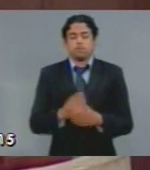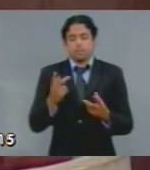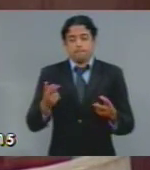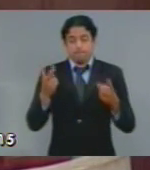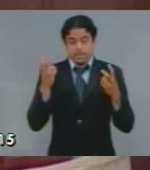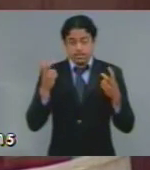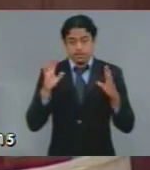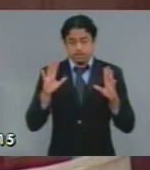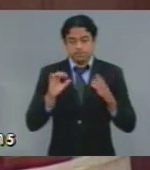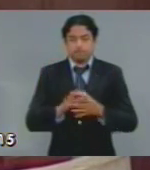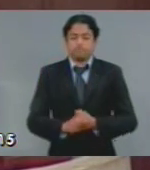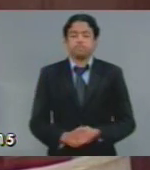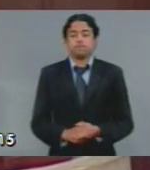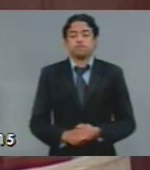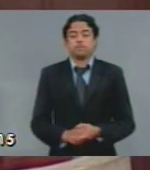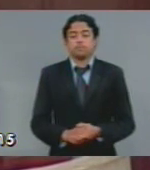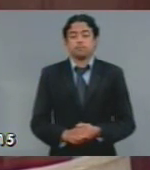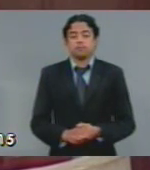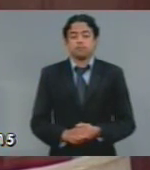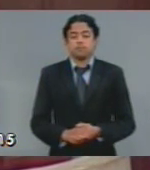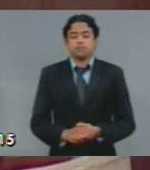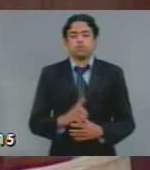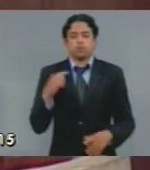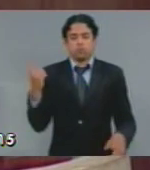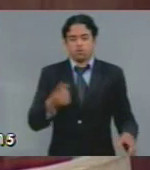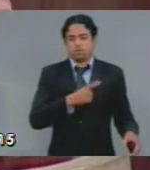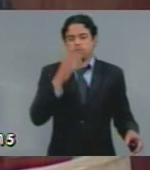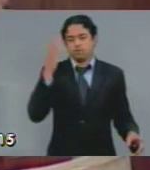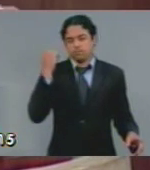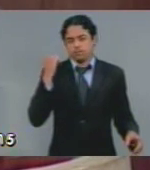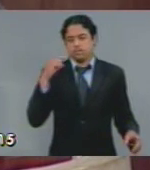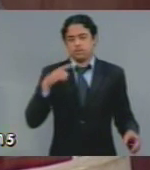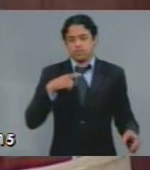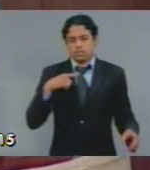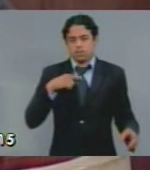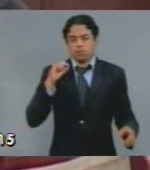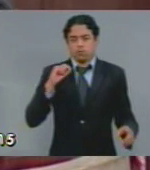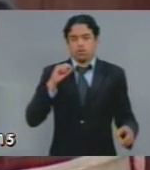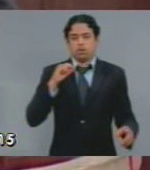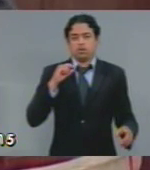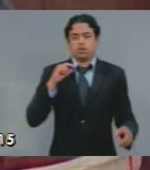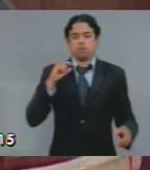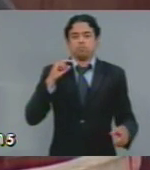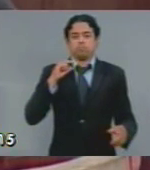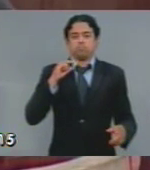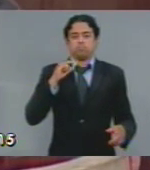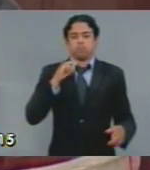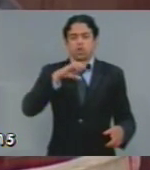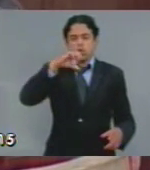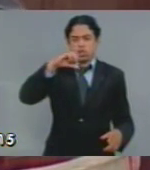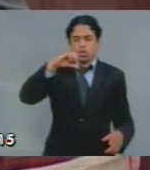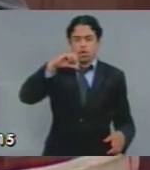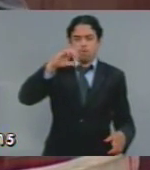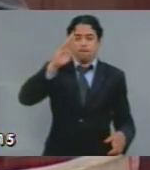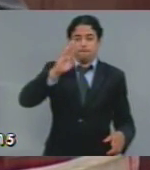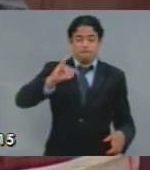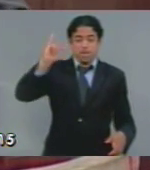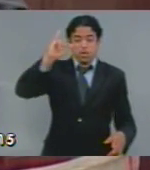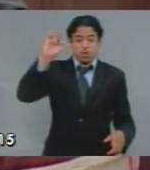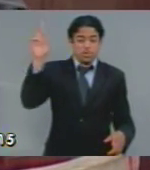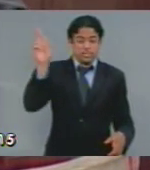Vejamos, houve, todos sabemos, um corte cavalar de 9 bilhões de